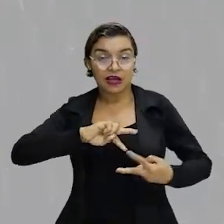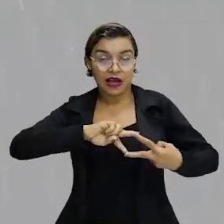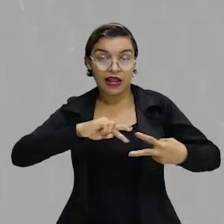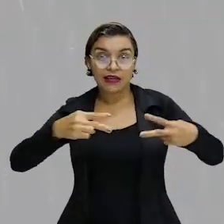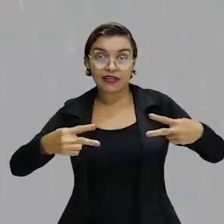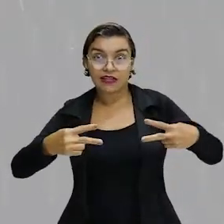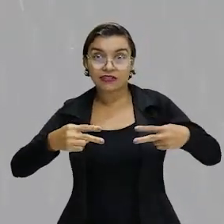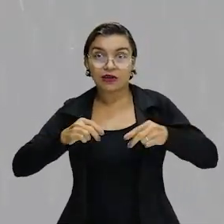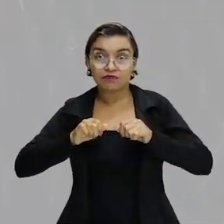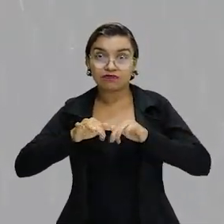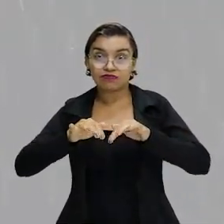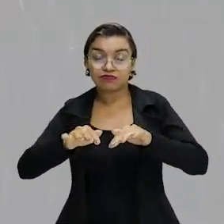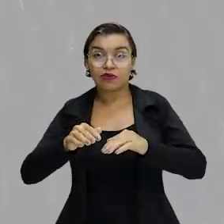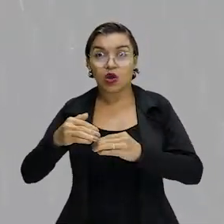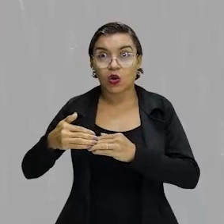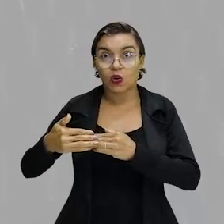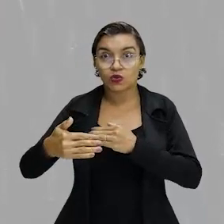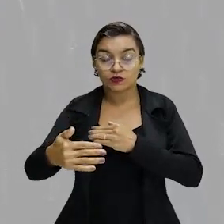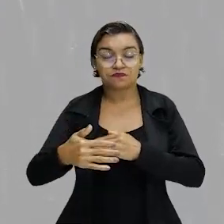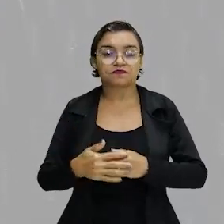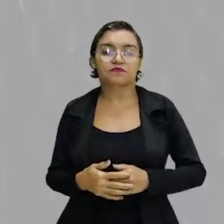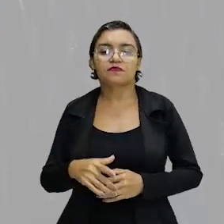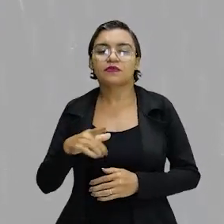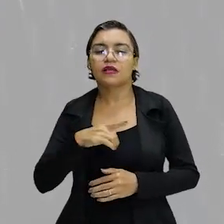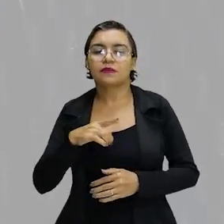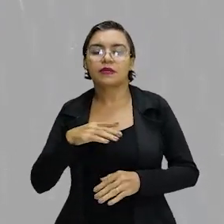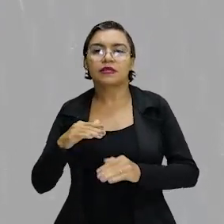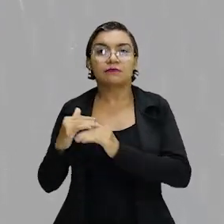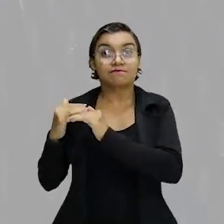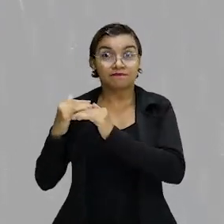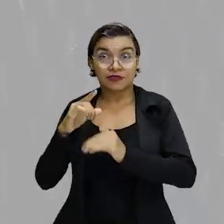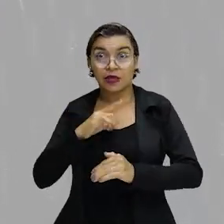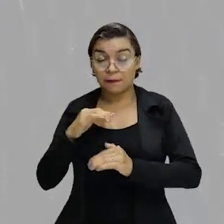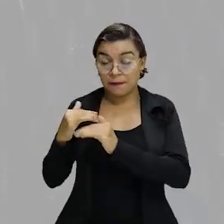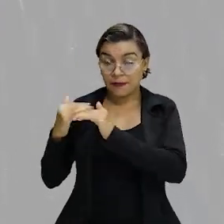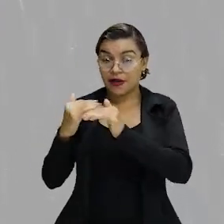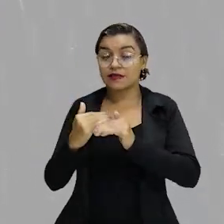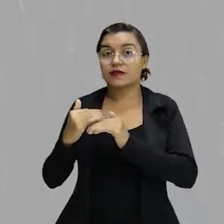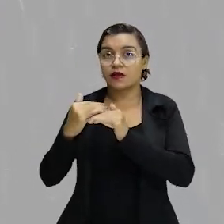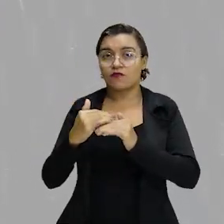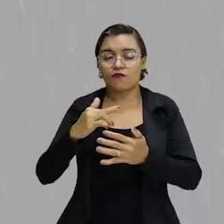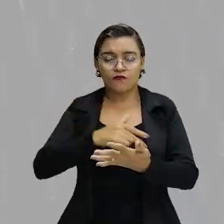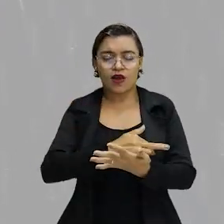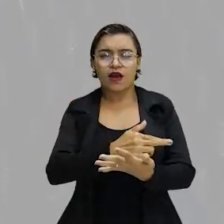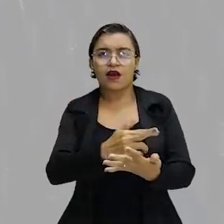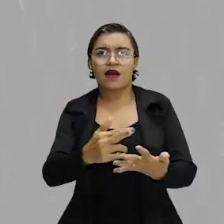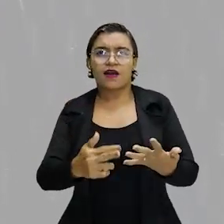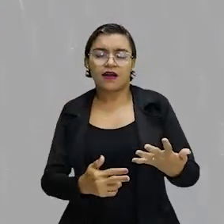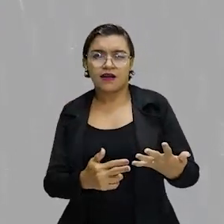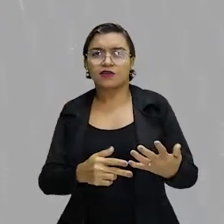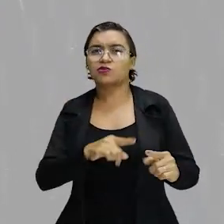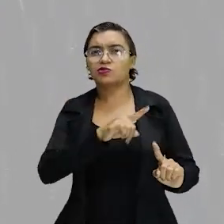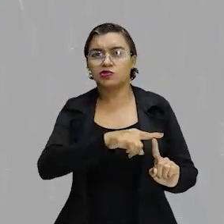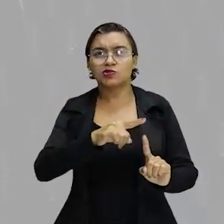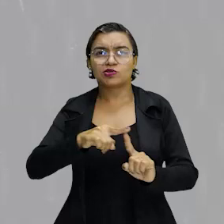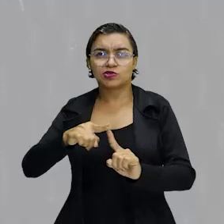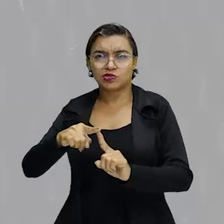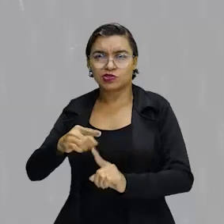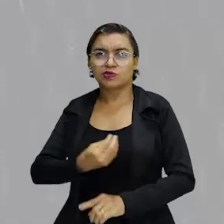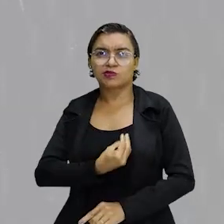Esse processo de reprodução, ele tem um padrão nas mais variadas espécies. Embora